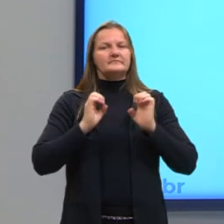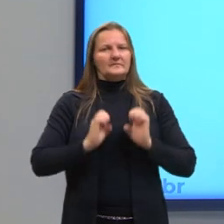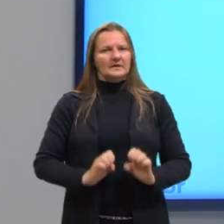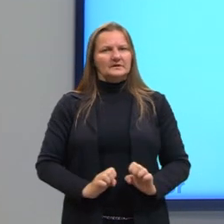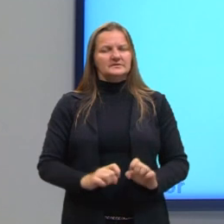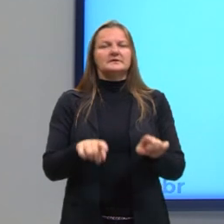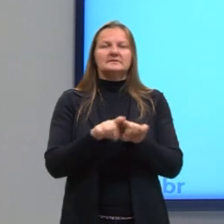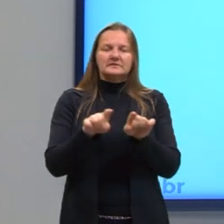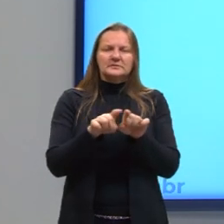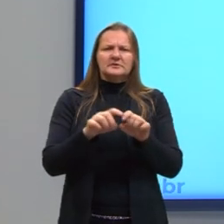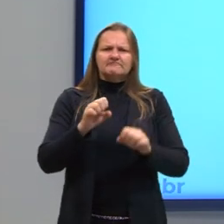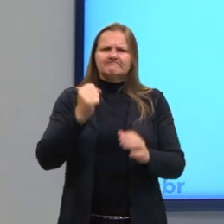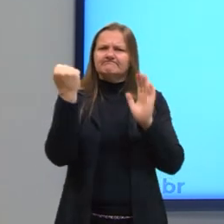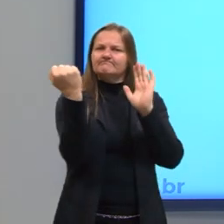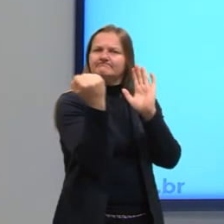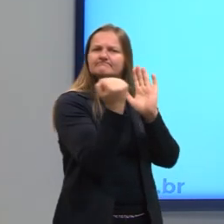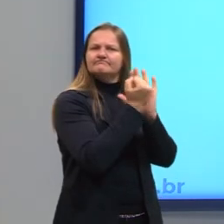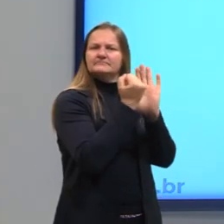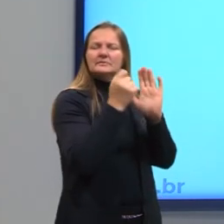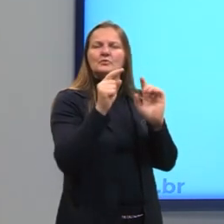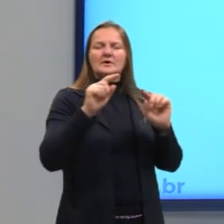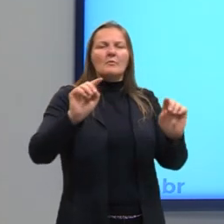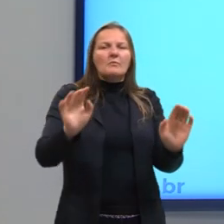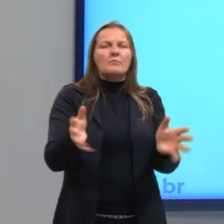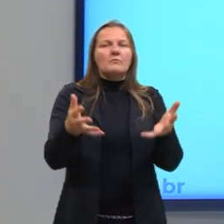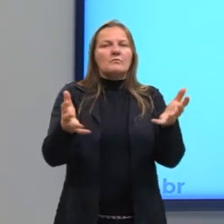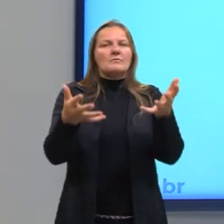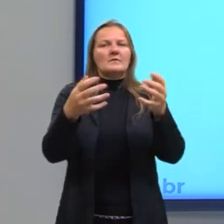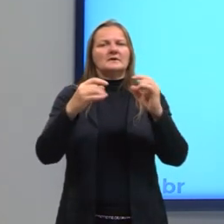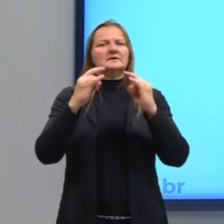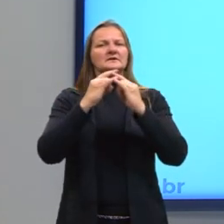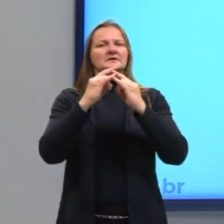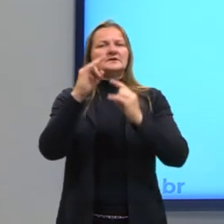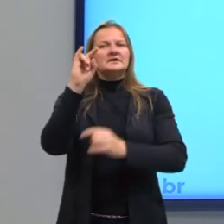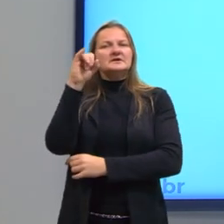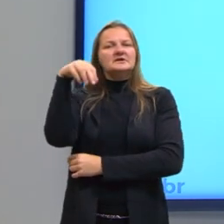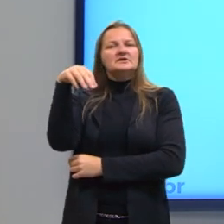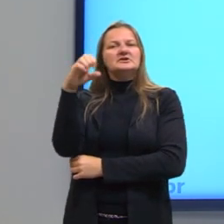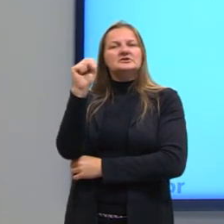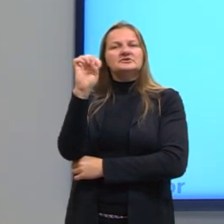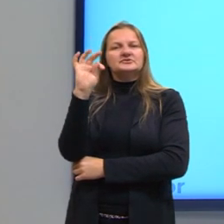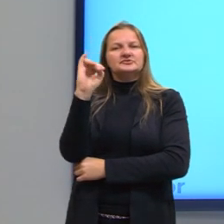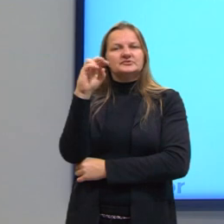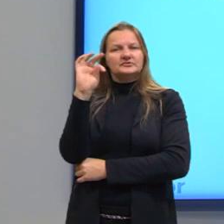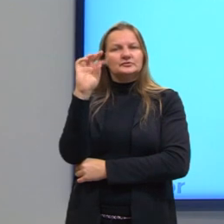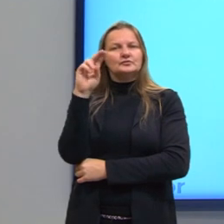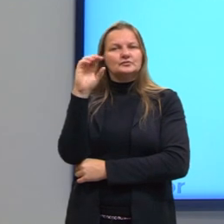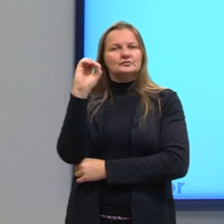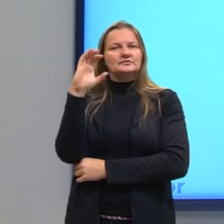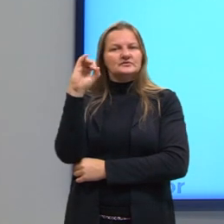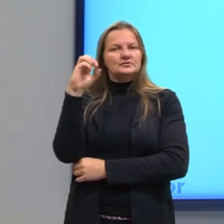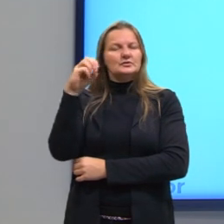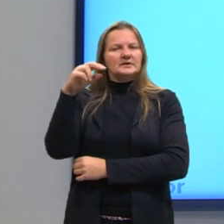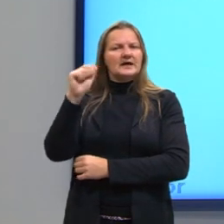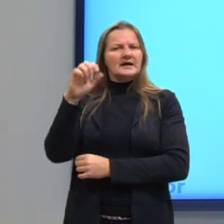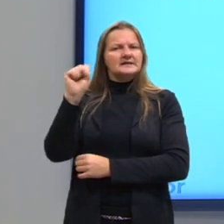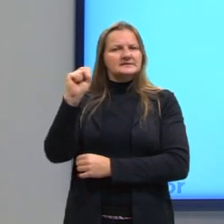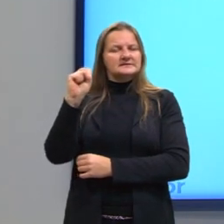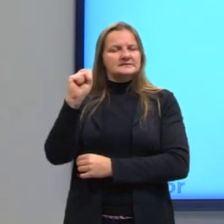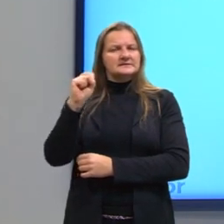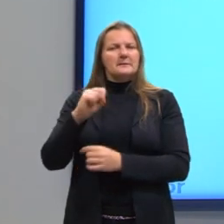contemporânea está fortemente marcada por motivações institucionais e legais mais do que Moraes o